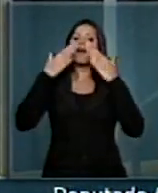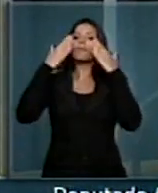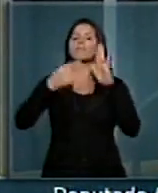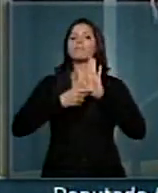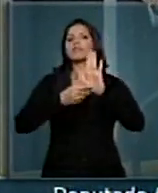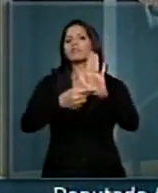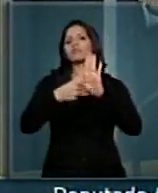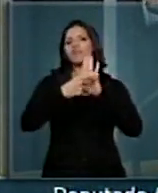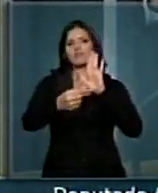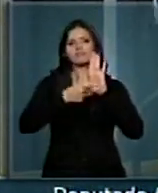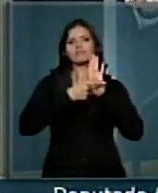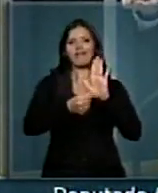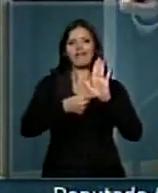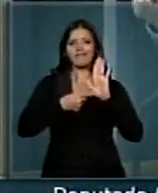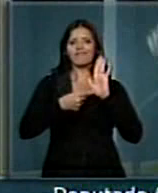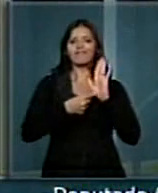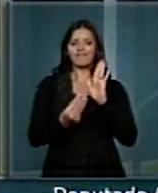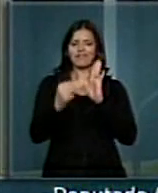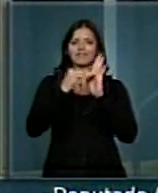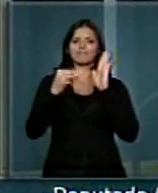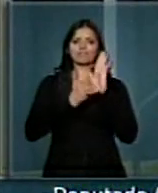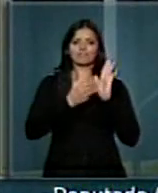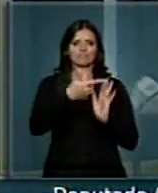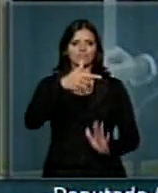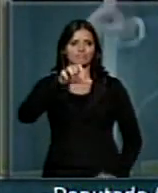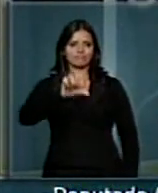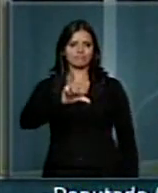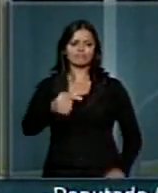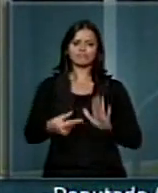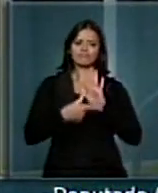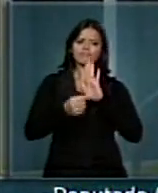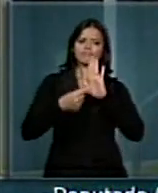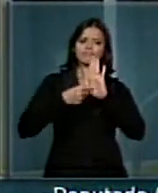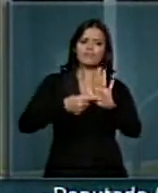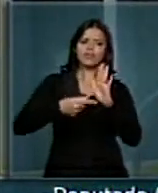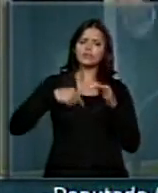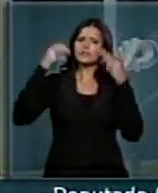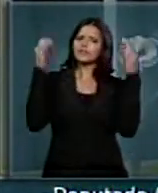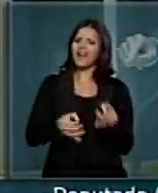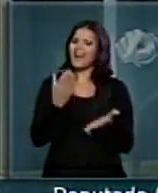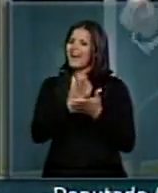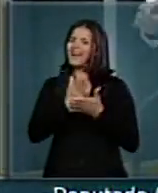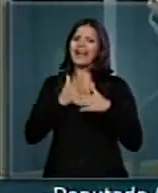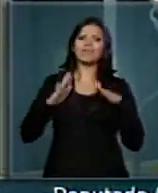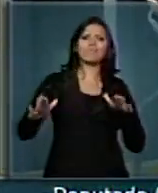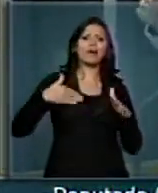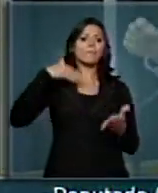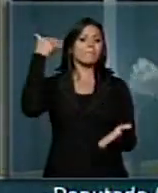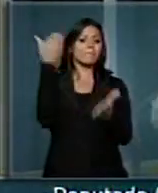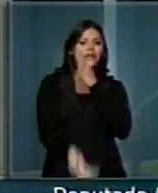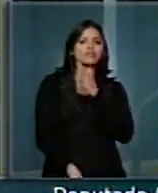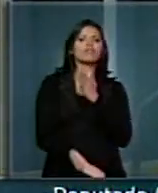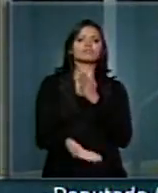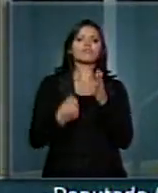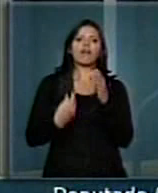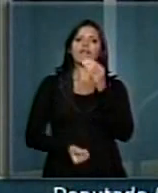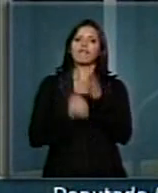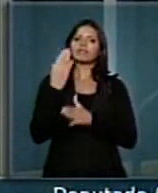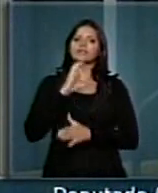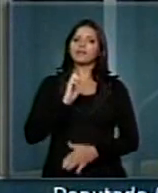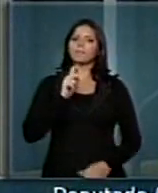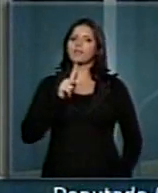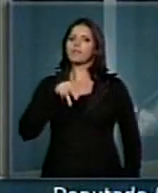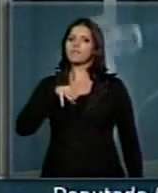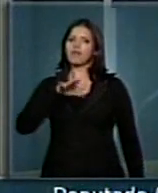um destaque neste plenário, exatamente para derrotar a recriação da